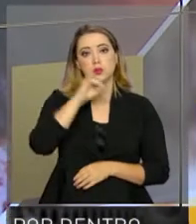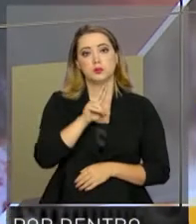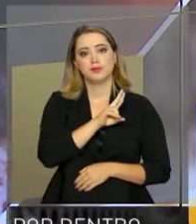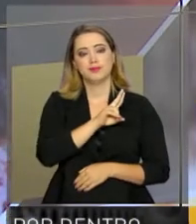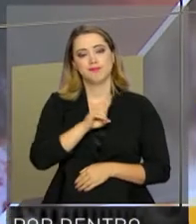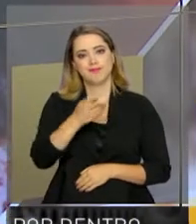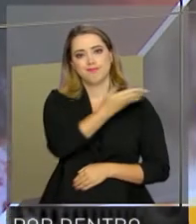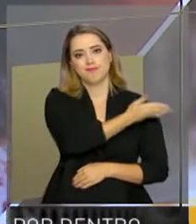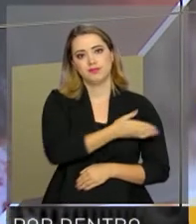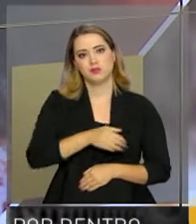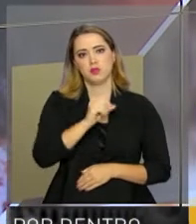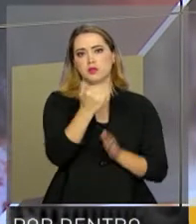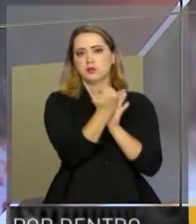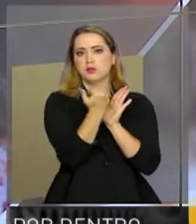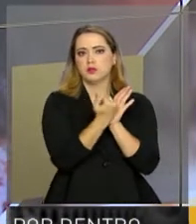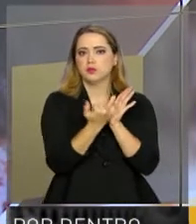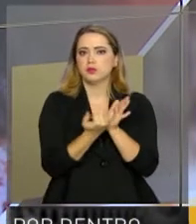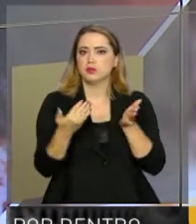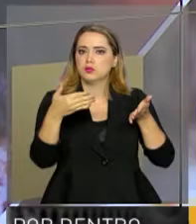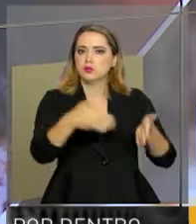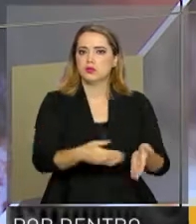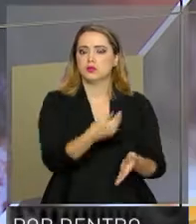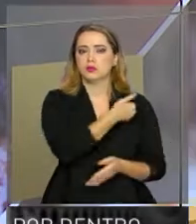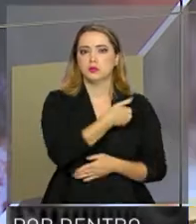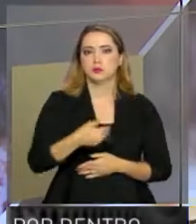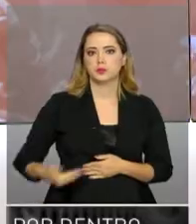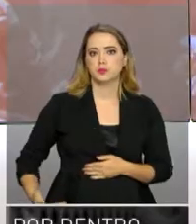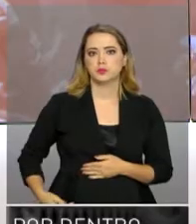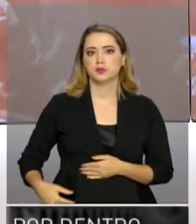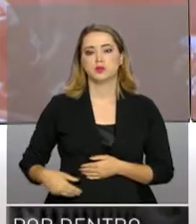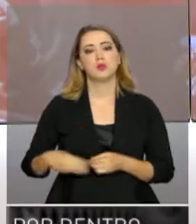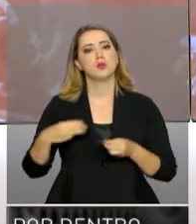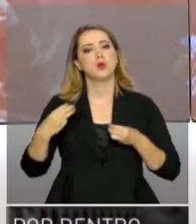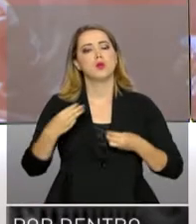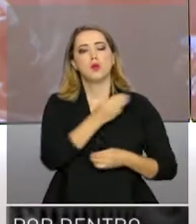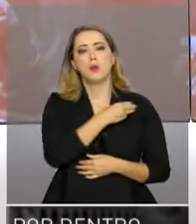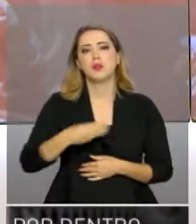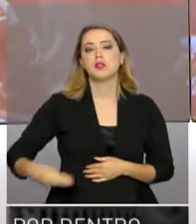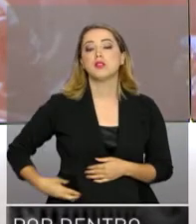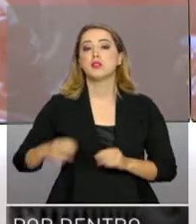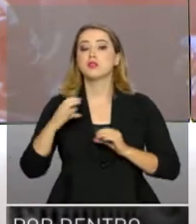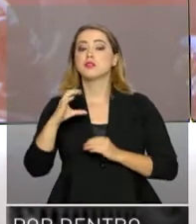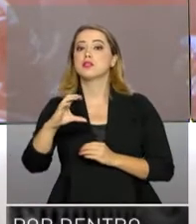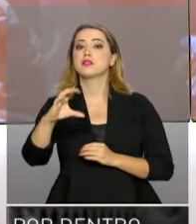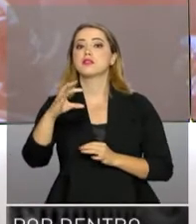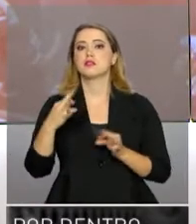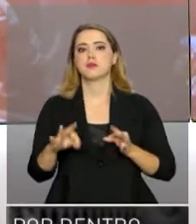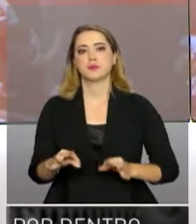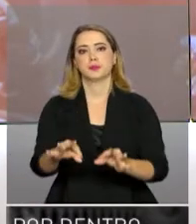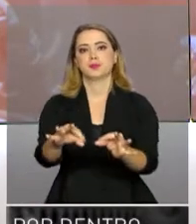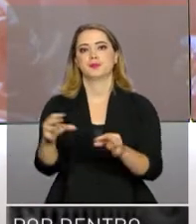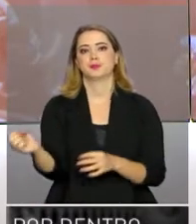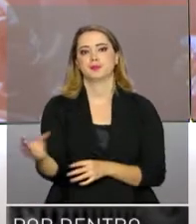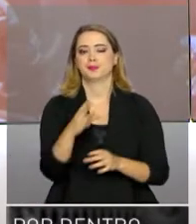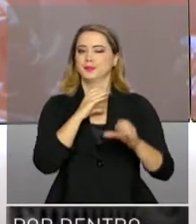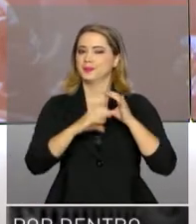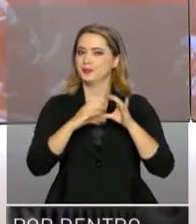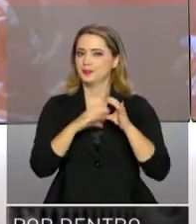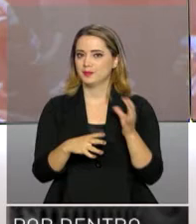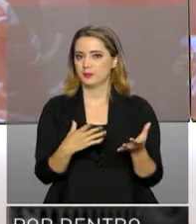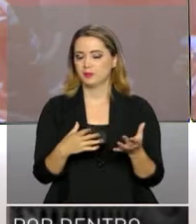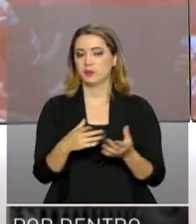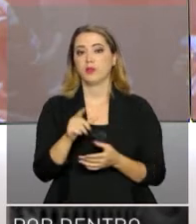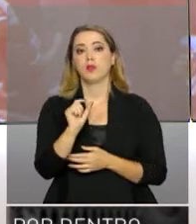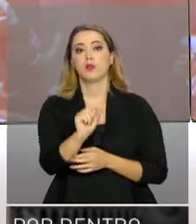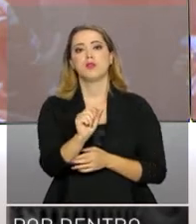Eu sou Renata Corsini e esse é o programa Por Dentro do Governo. O ministro da Ciência, Tecnologia, Inovações e Comunicações,